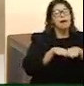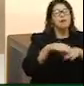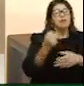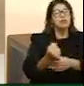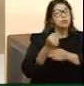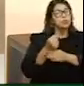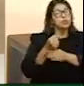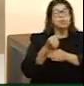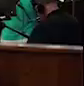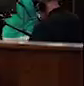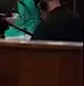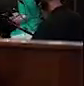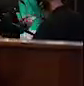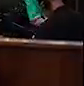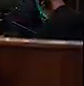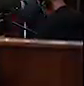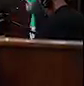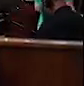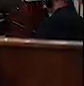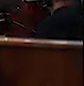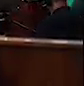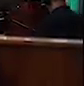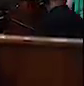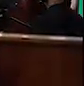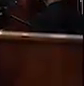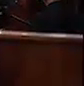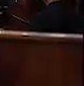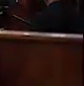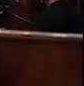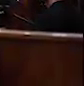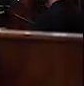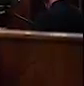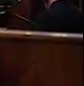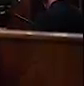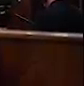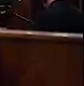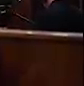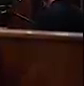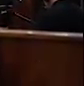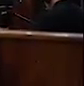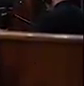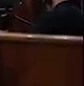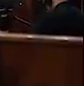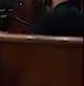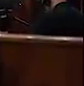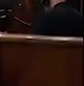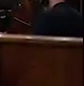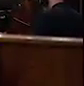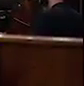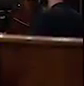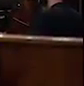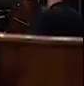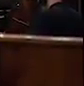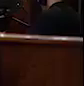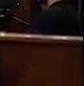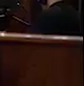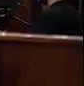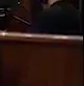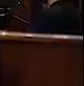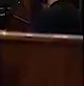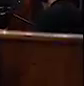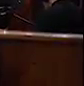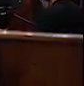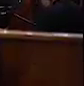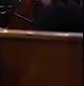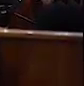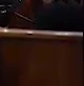garantir a segurança de vocês. Entendam isso, por favor, pela sua própria segurança presente e futura. Entendam